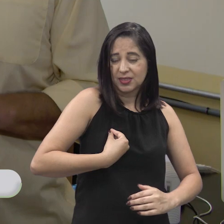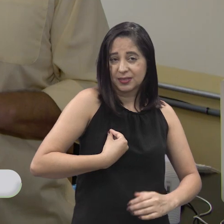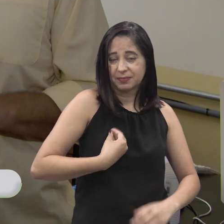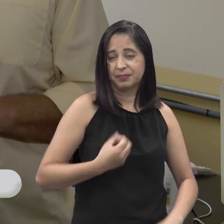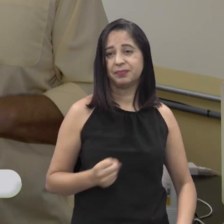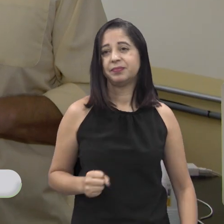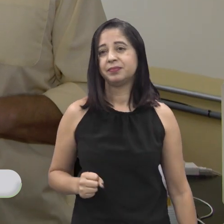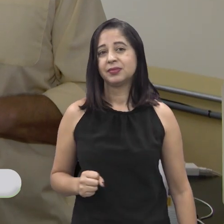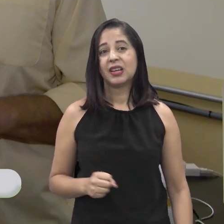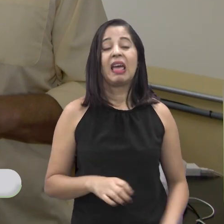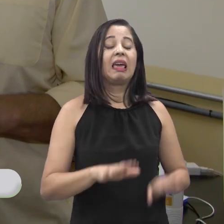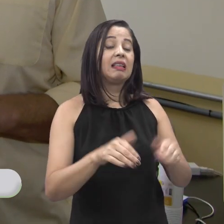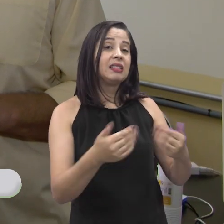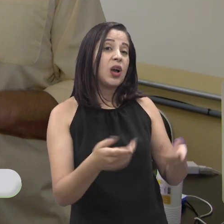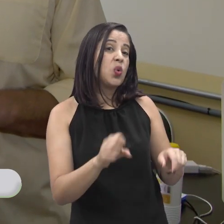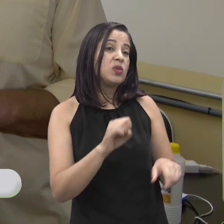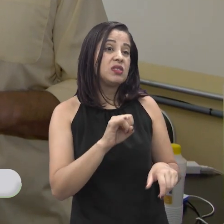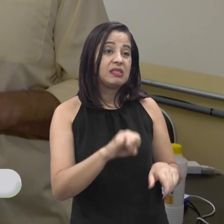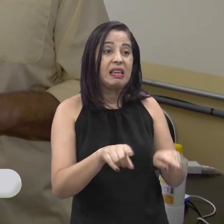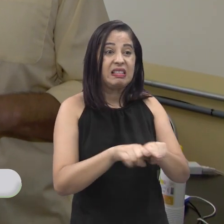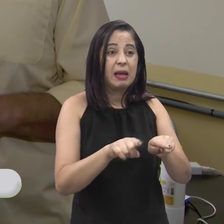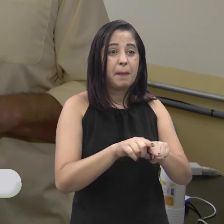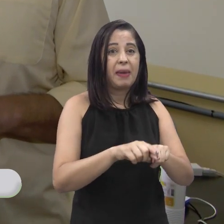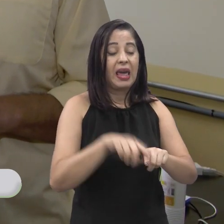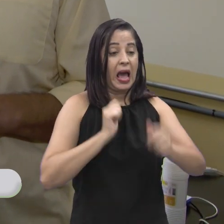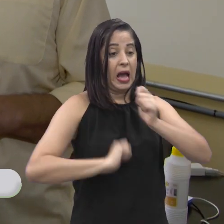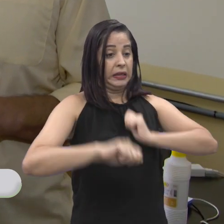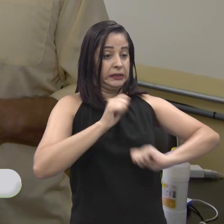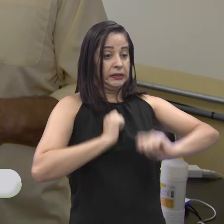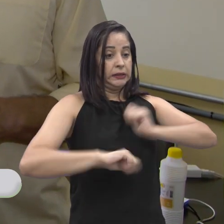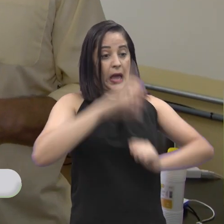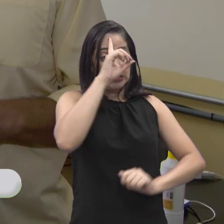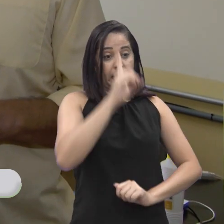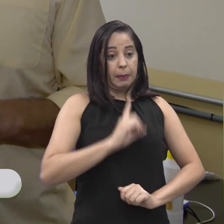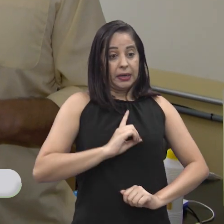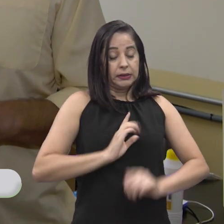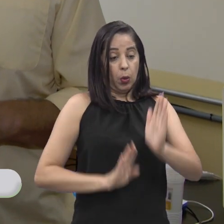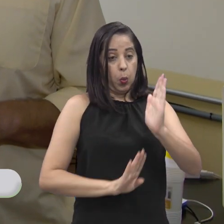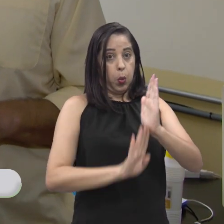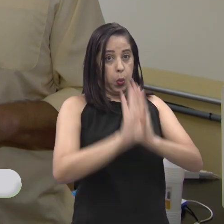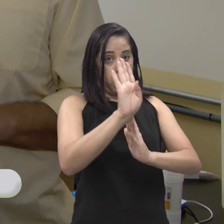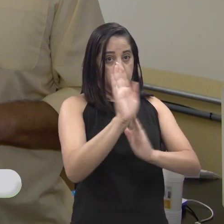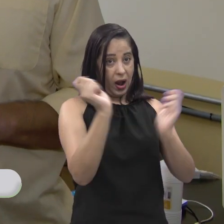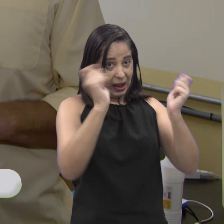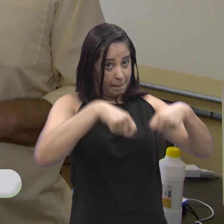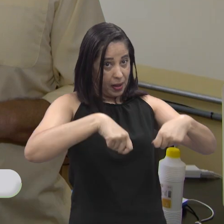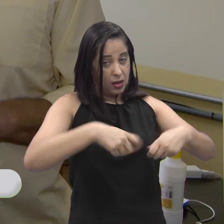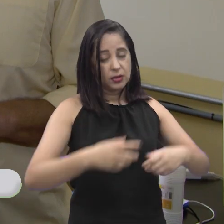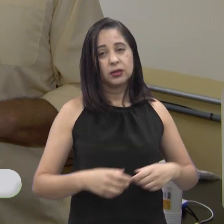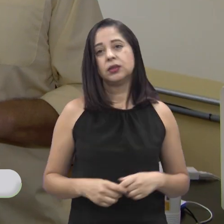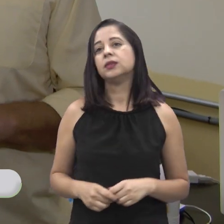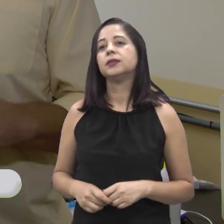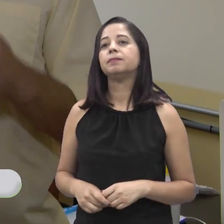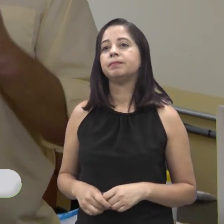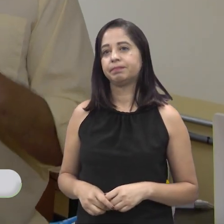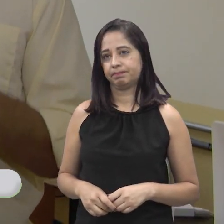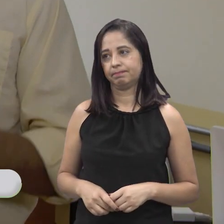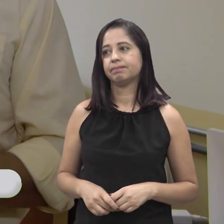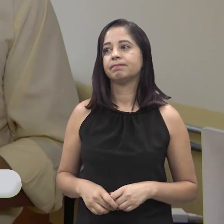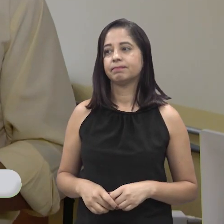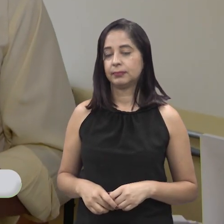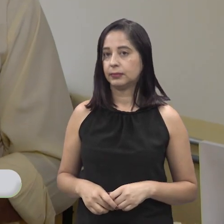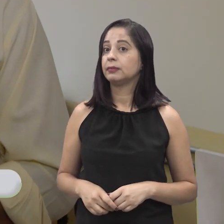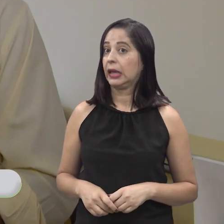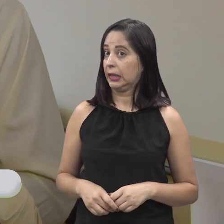dessas relações, no sentido de agravar a ansiedade, depressão e outros problemas mentais e físicos? Essa questão